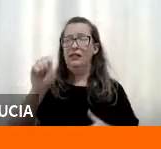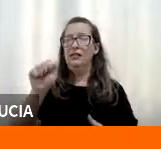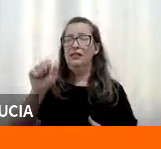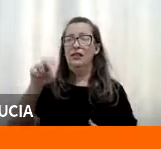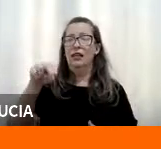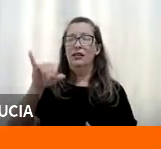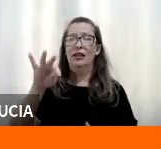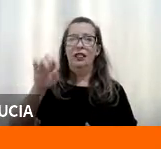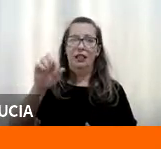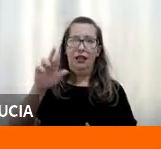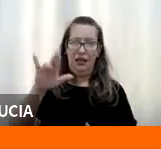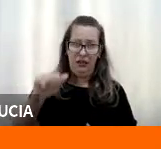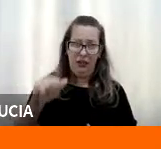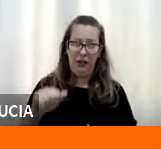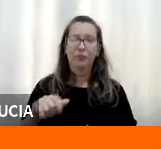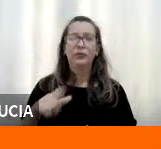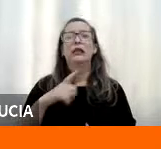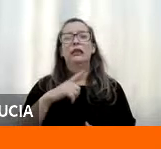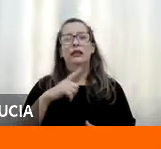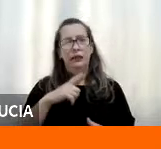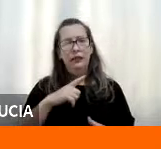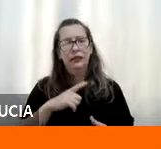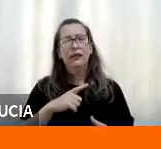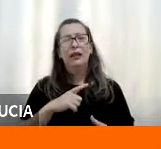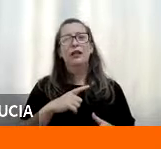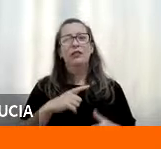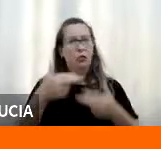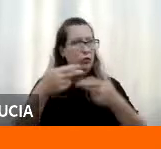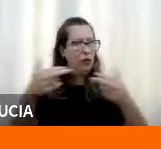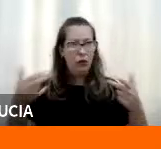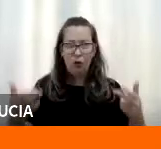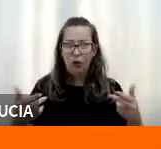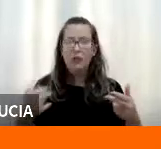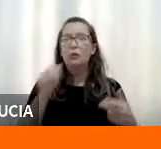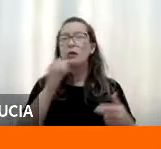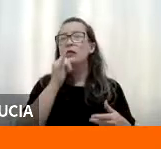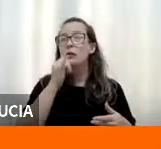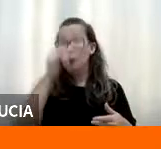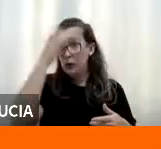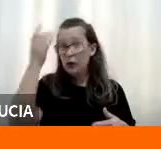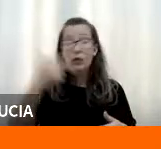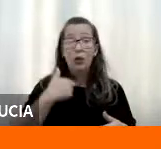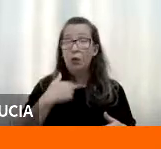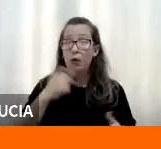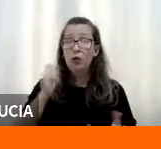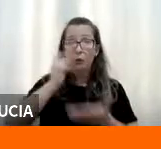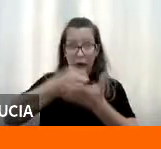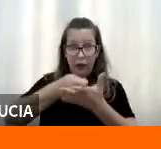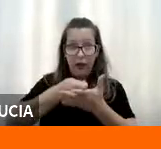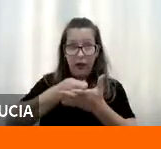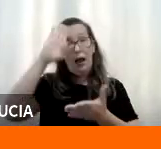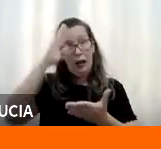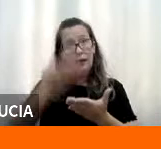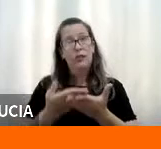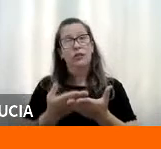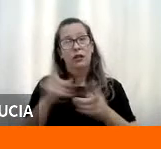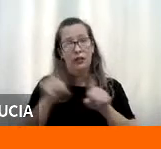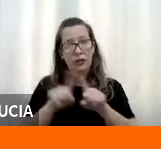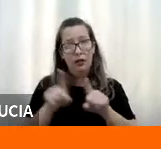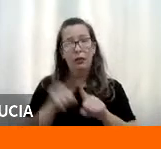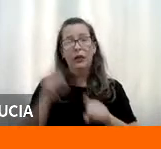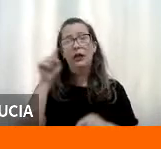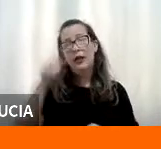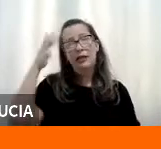da mídia comercial contra o sistema público de saúde. Até quem não pode pagar acreditava nessa ilusão de